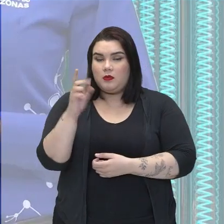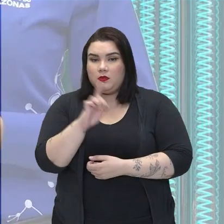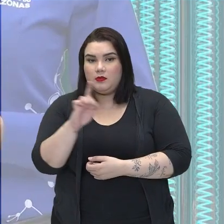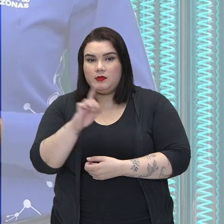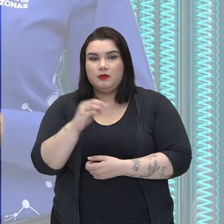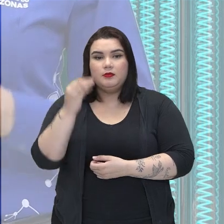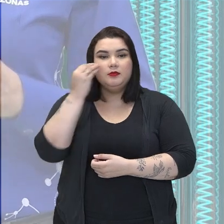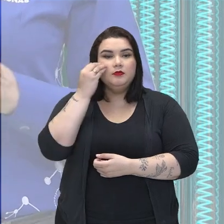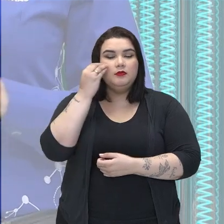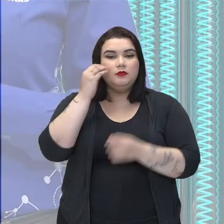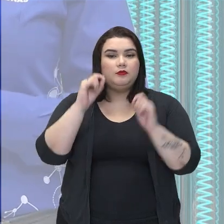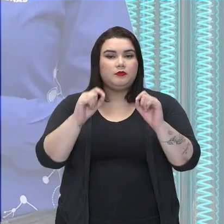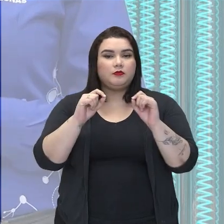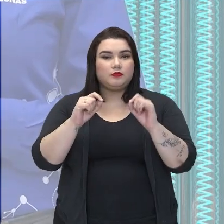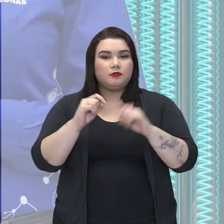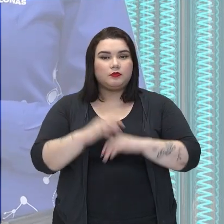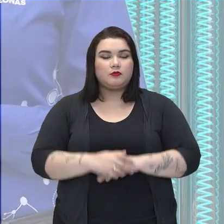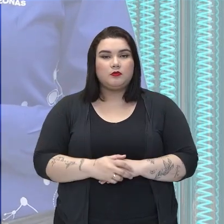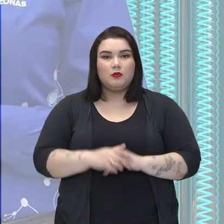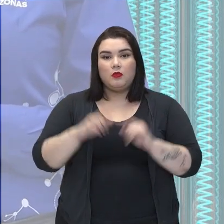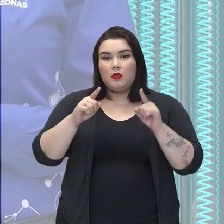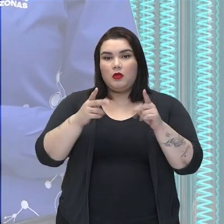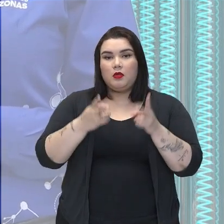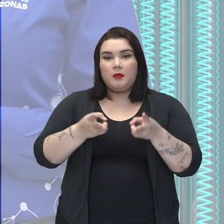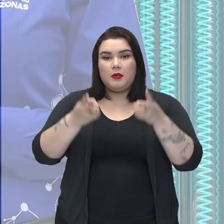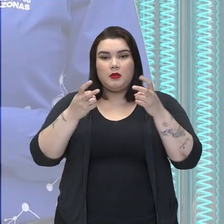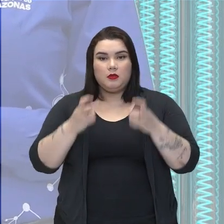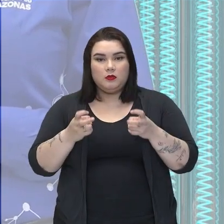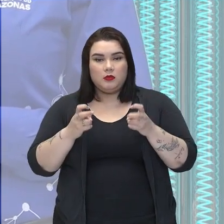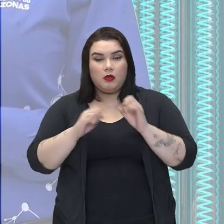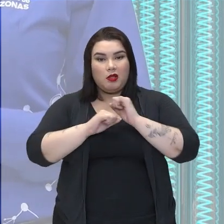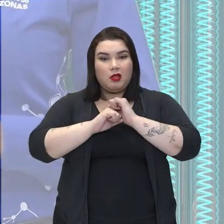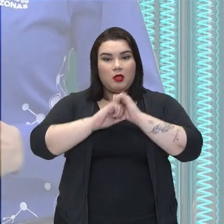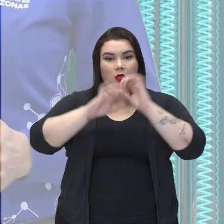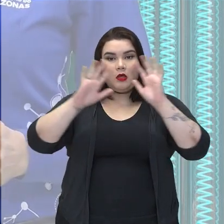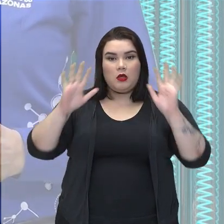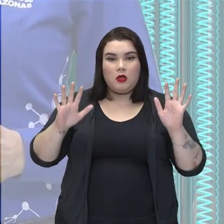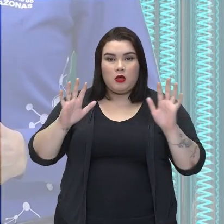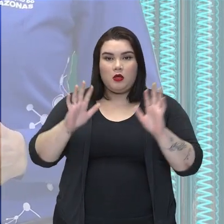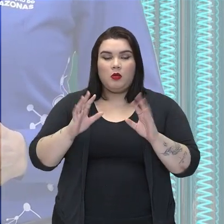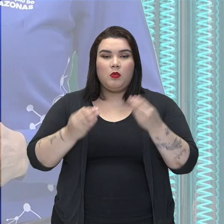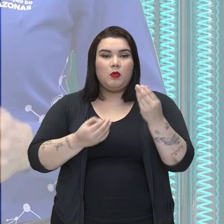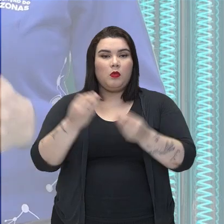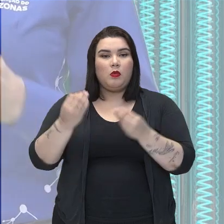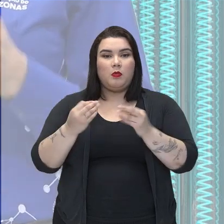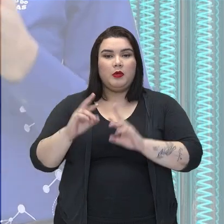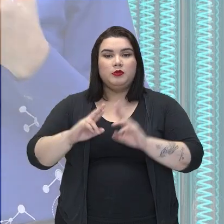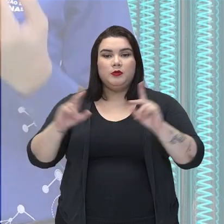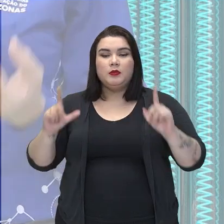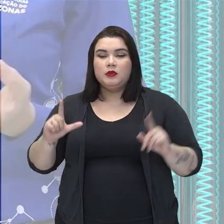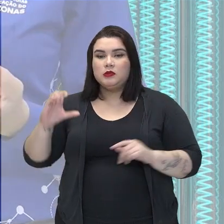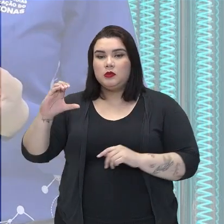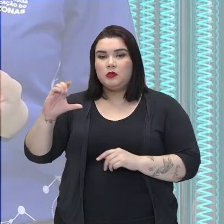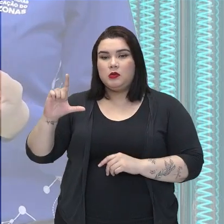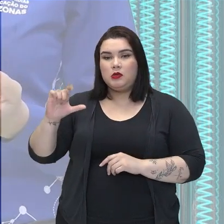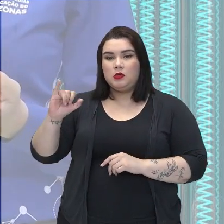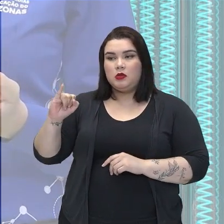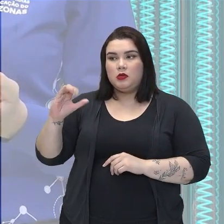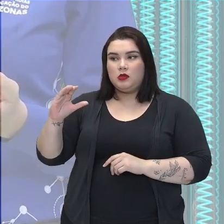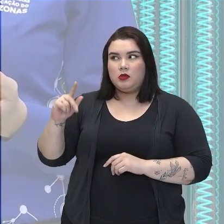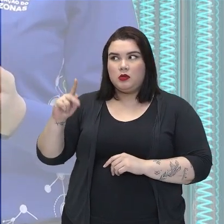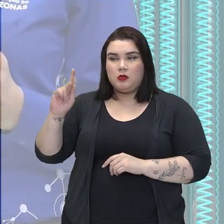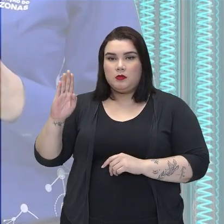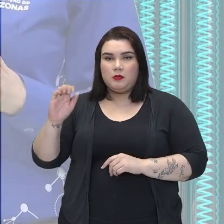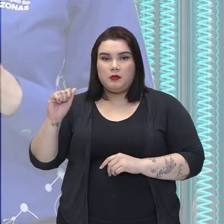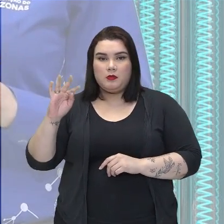acompanhe aqui comigo para que vocês possam ter clareza em relação ao clickbait e fake news,